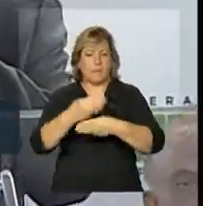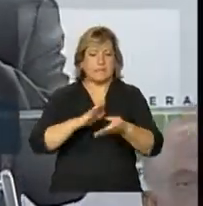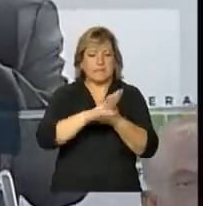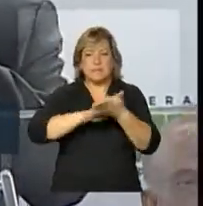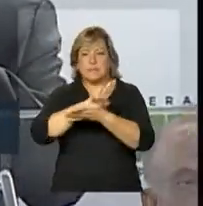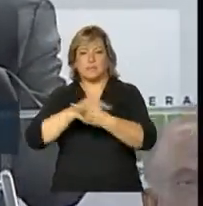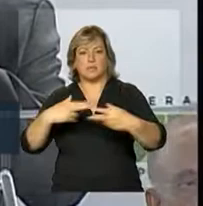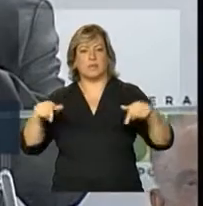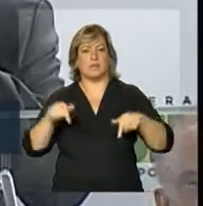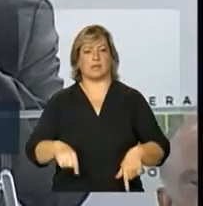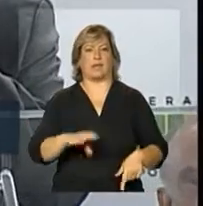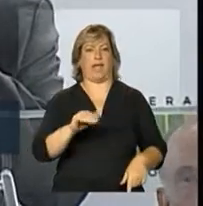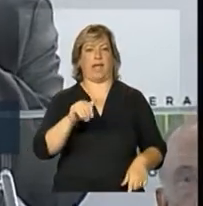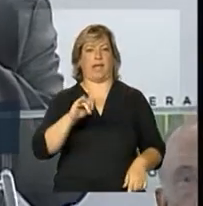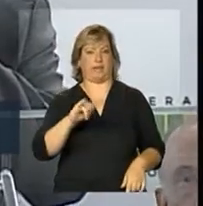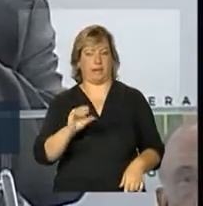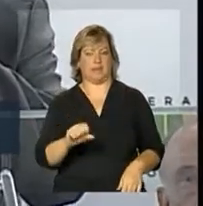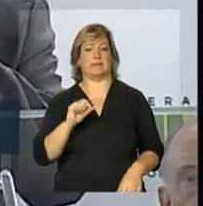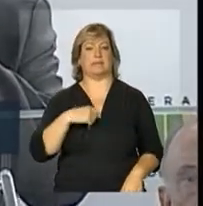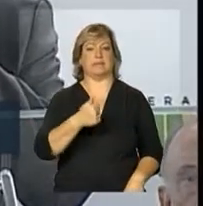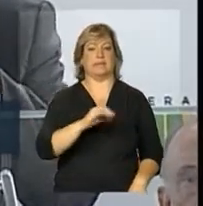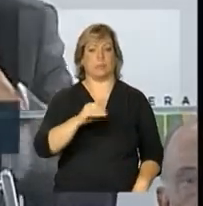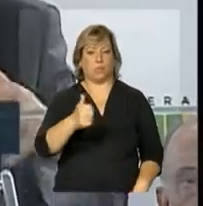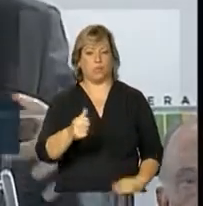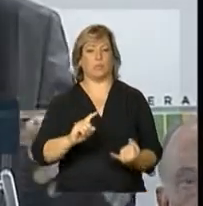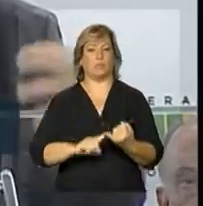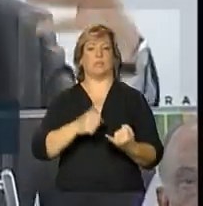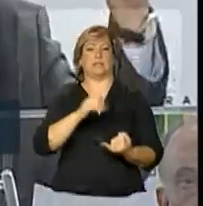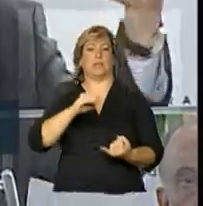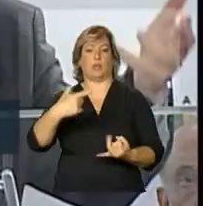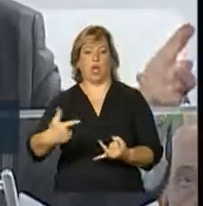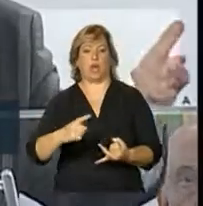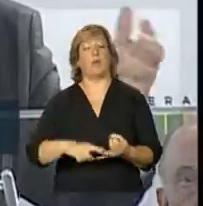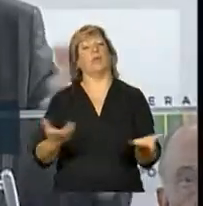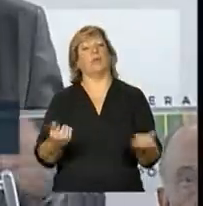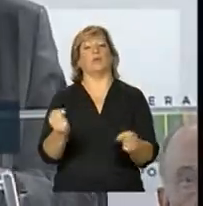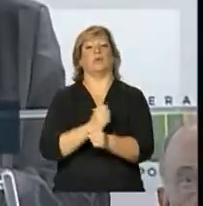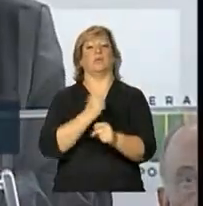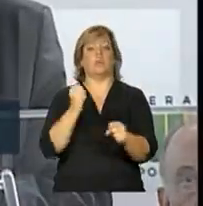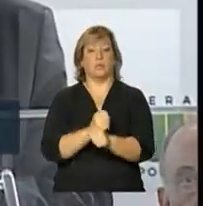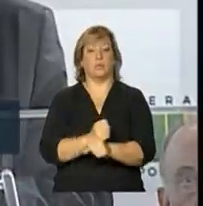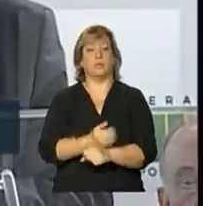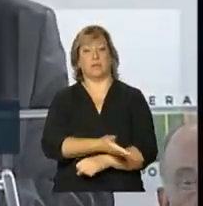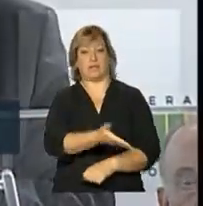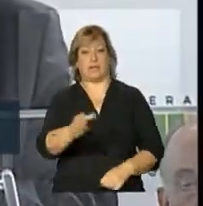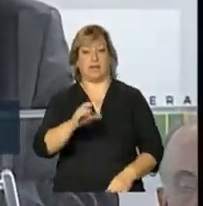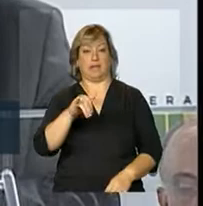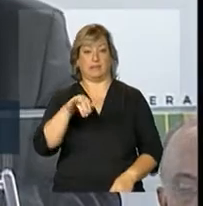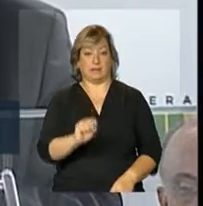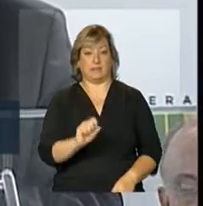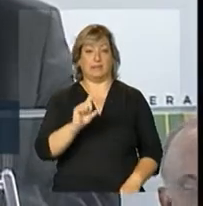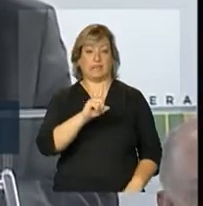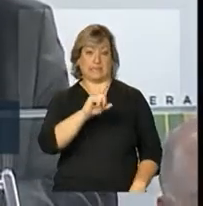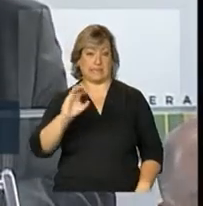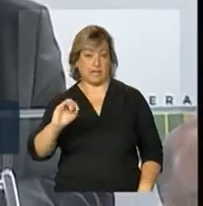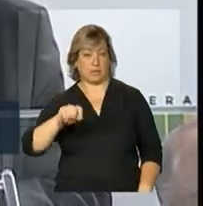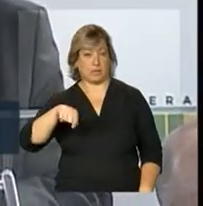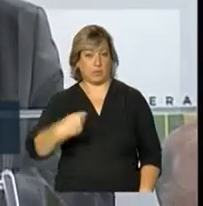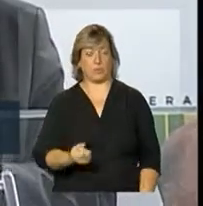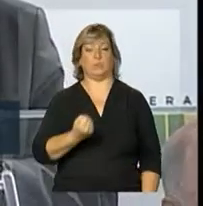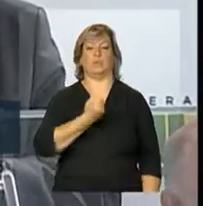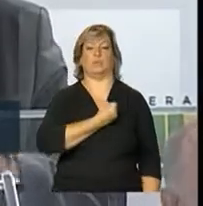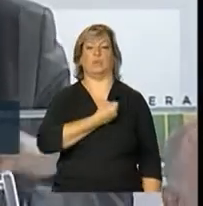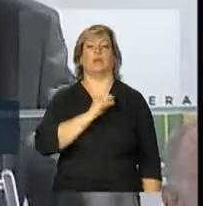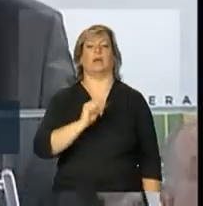do CAIS 101, do 102 e a construção desse CAIS 100, que